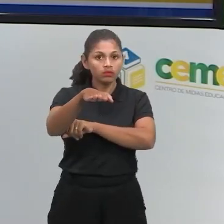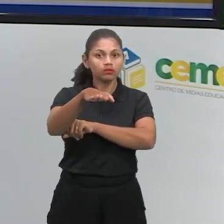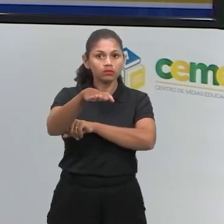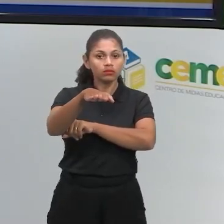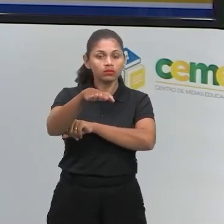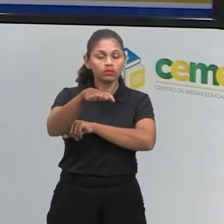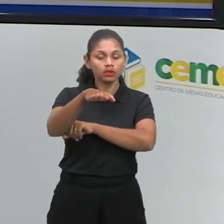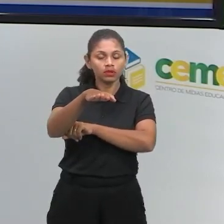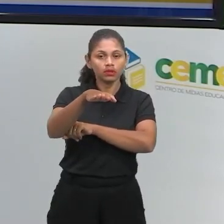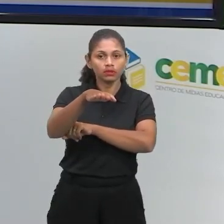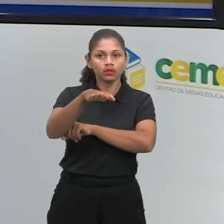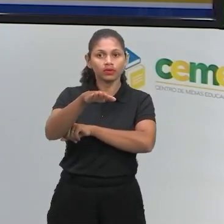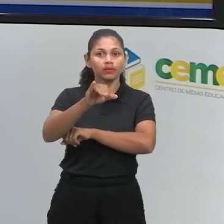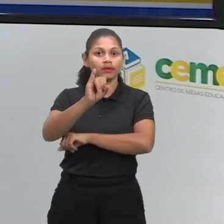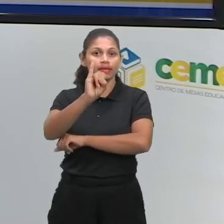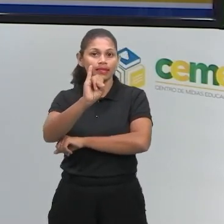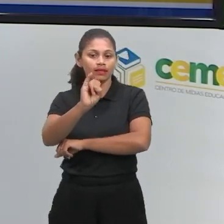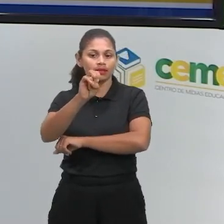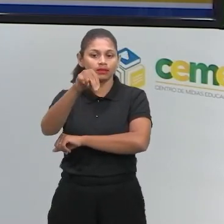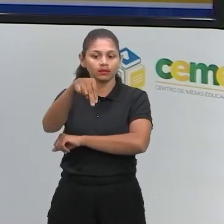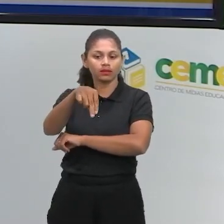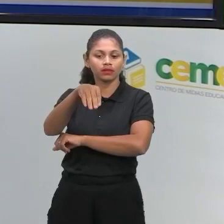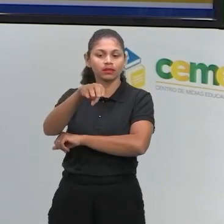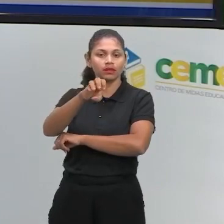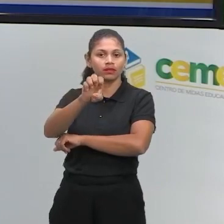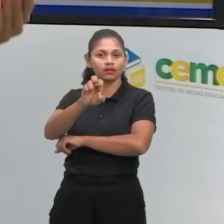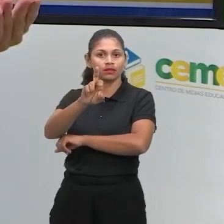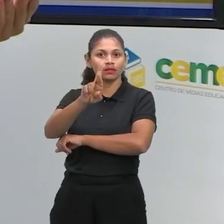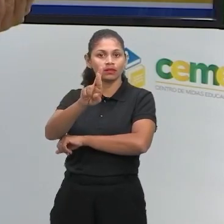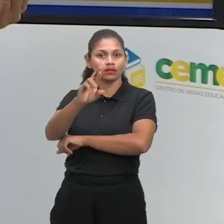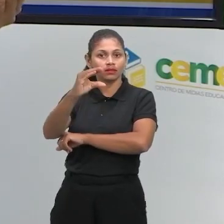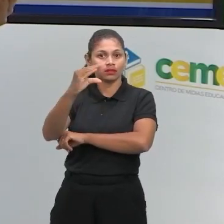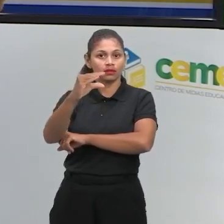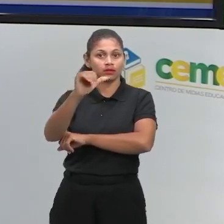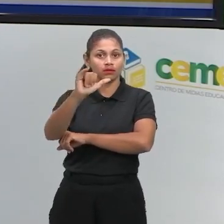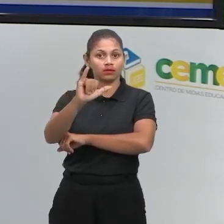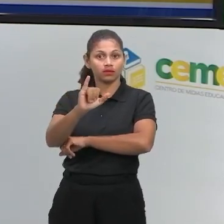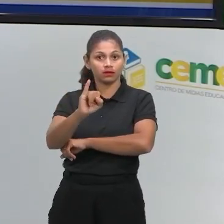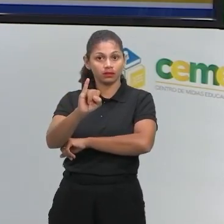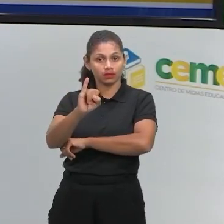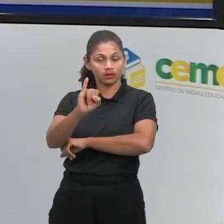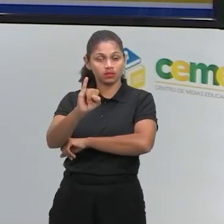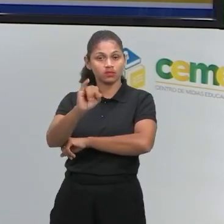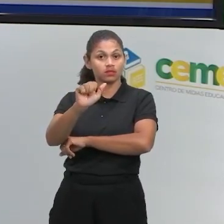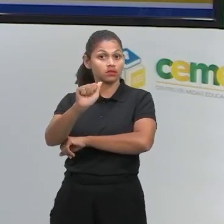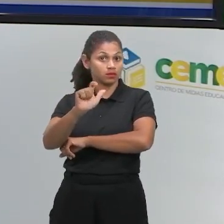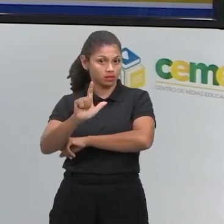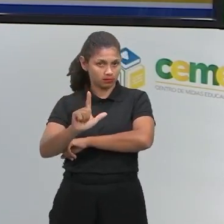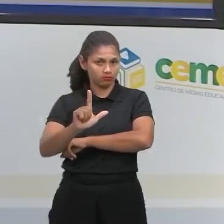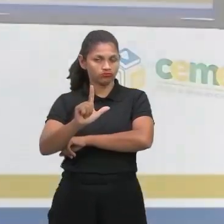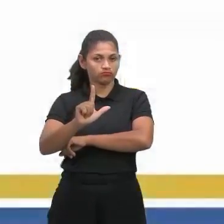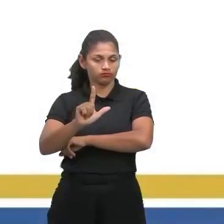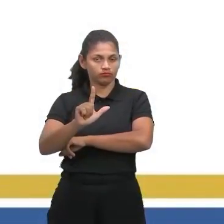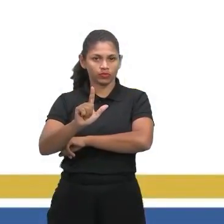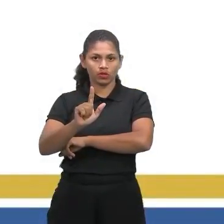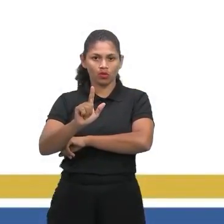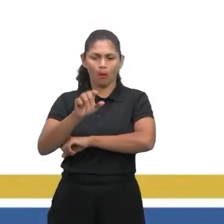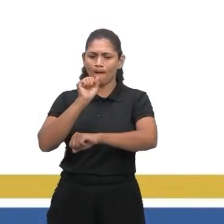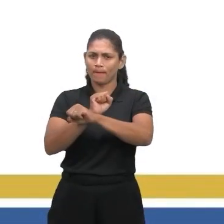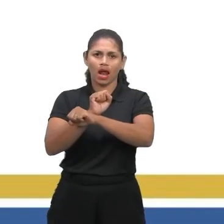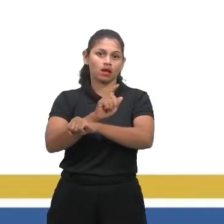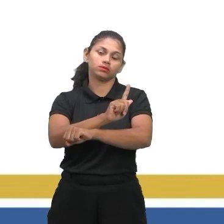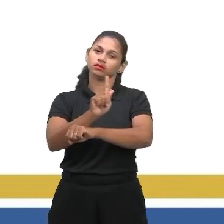referencial não inercial, ou seja, porque ele possui uma aceleração, ele não está parado. Vamos ver agora outro conceito. Outro conceito